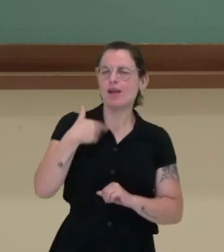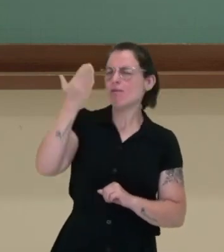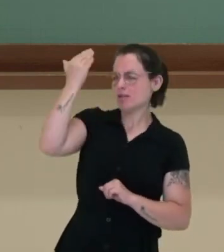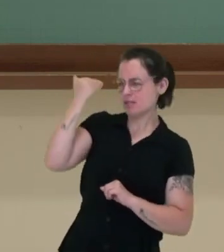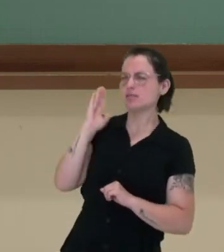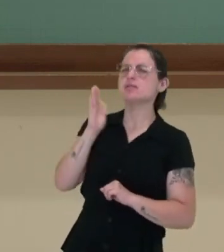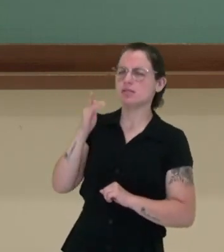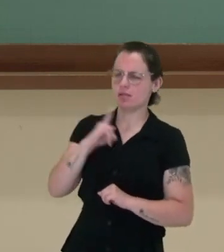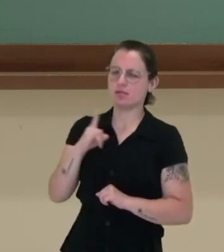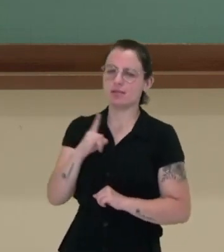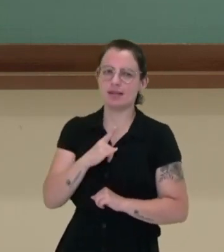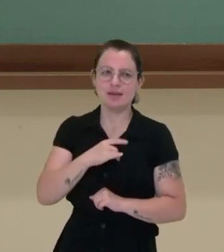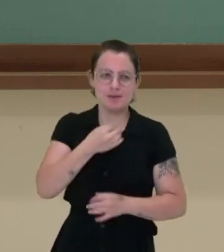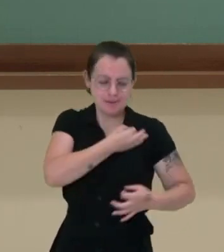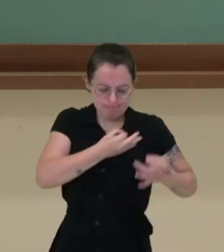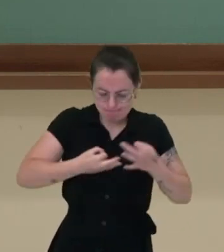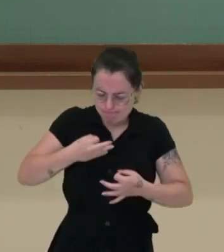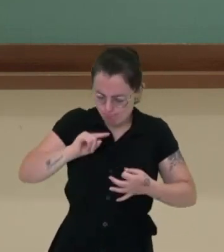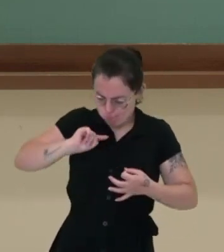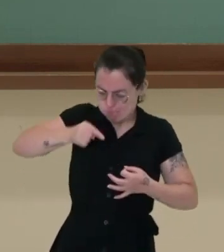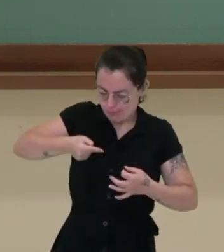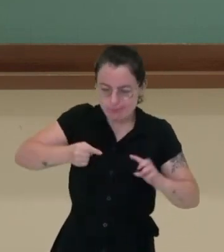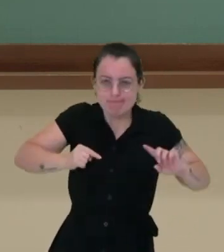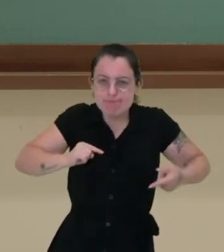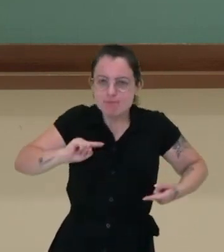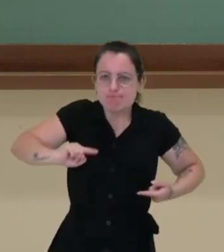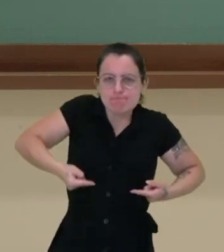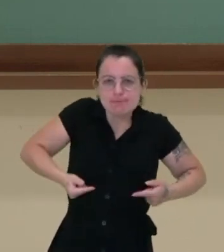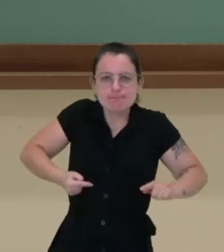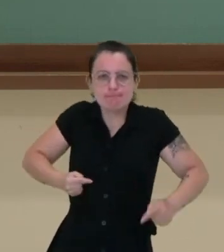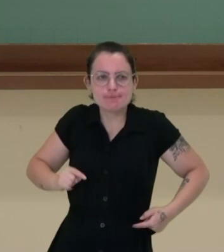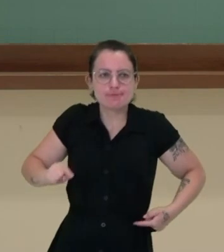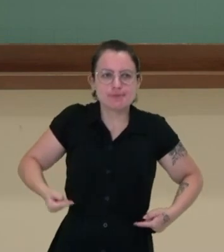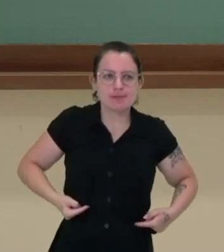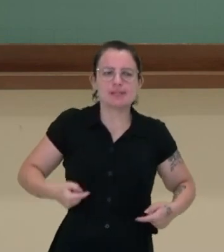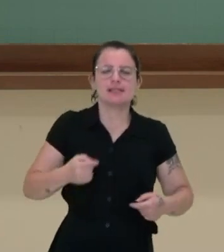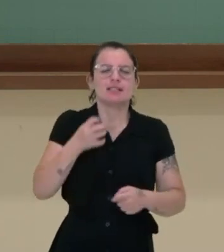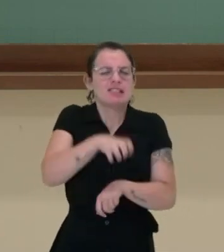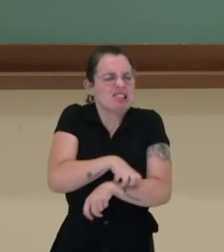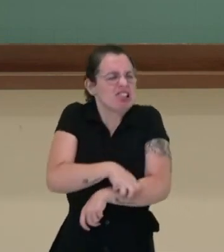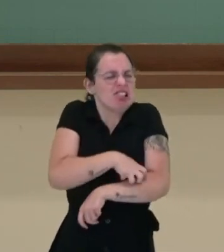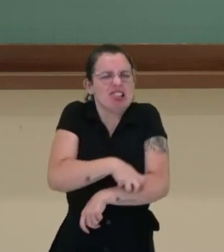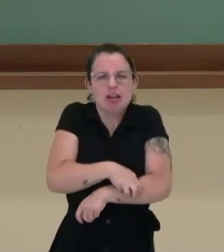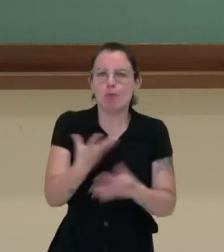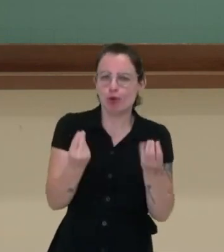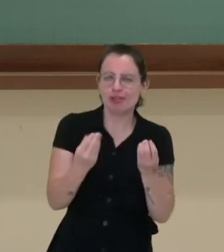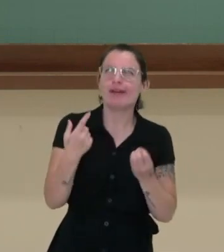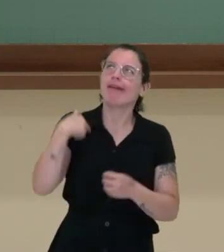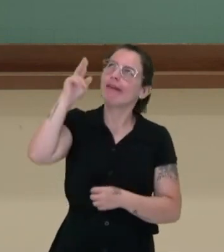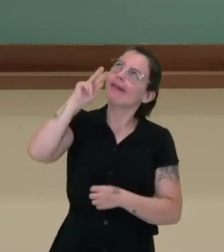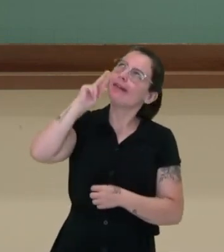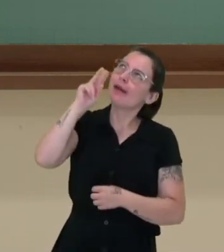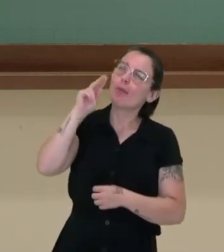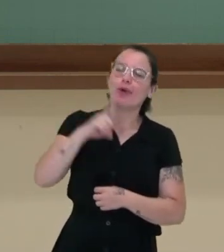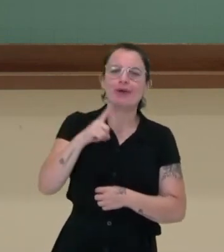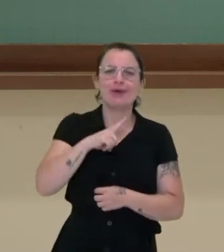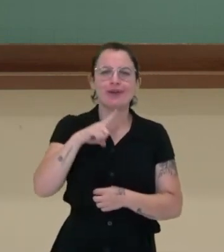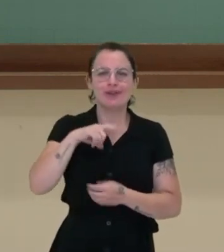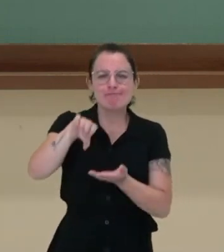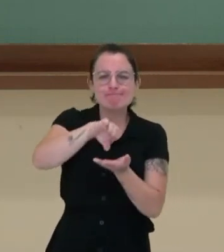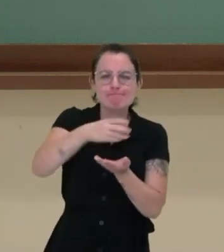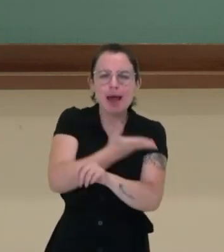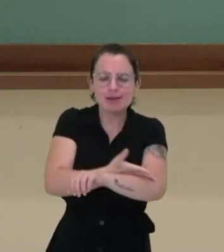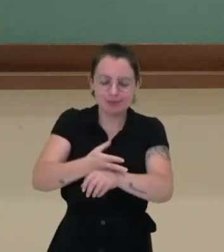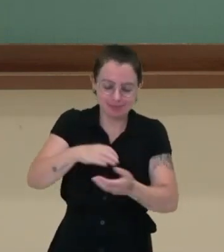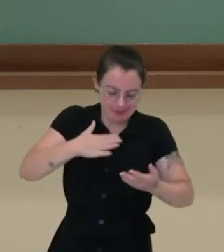Então, são aquelas manchinhas, né? Aquelas bolinhas que vão dando no corpo, coça muito. Eu lembro que eu usava talquinho mentolado